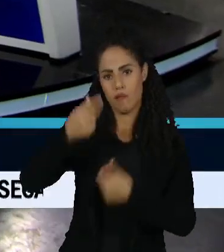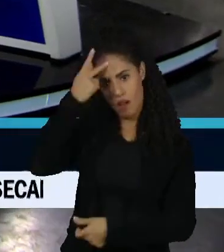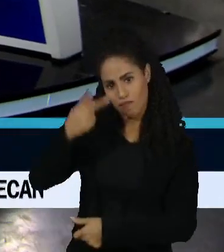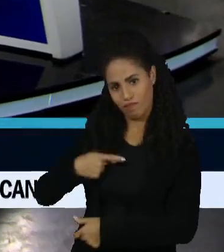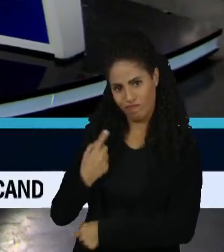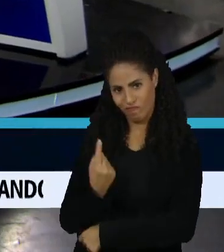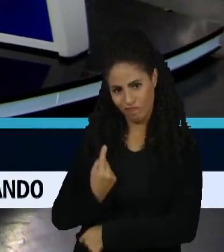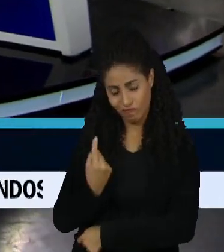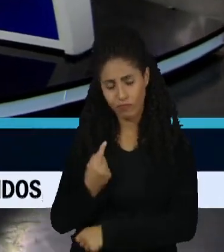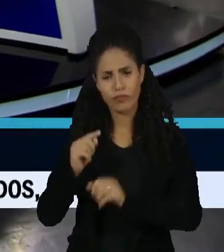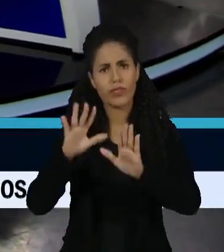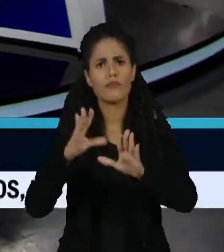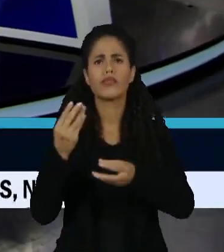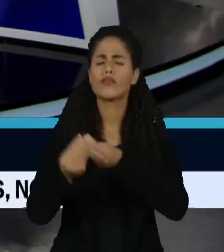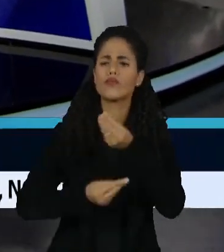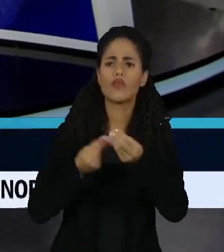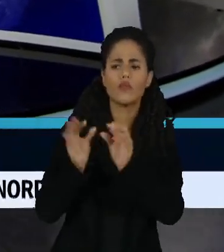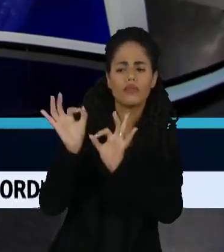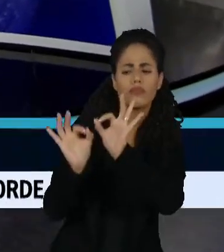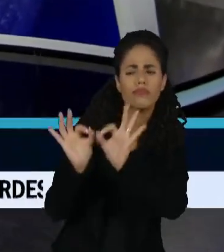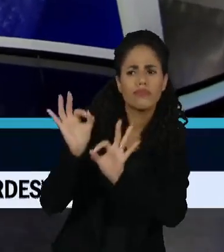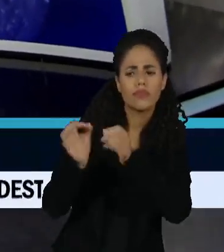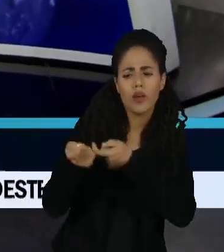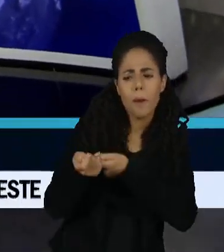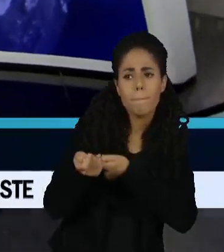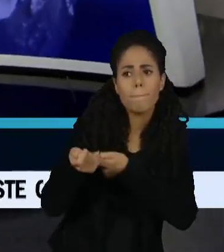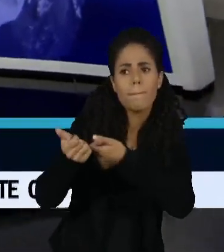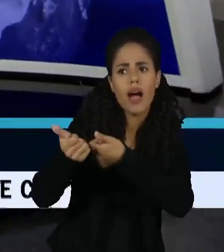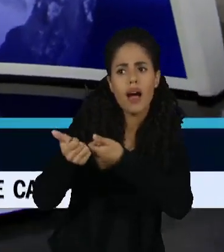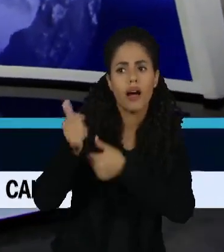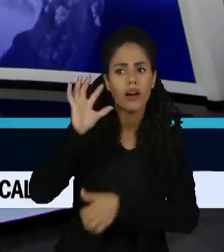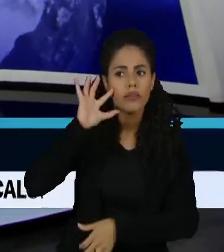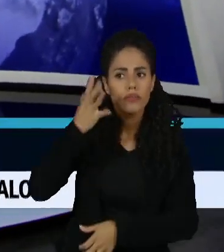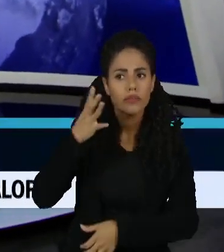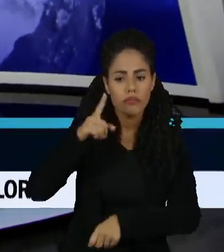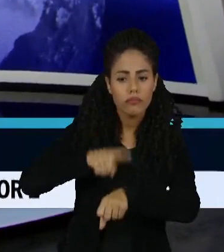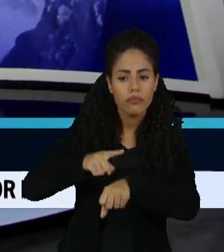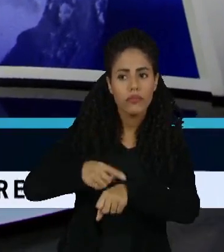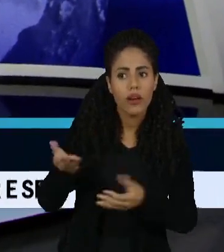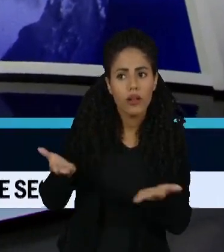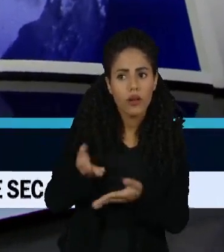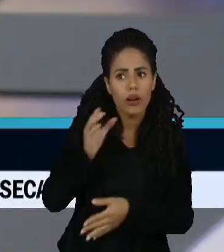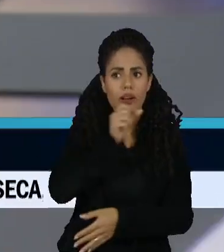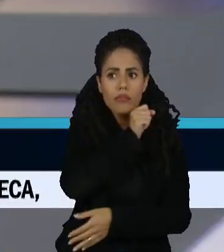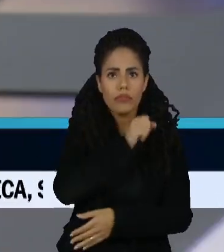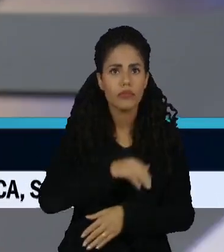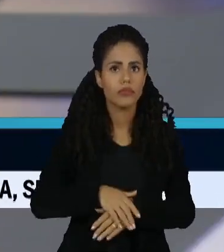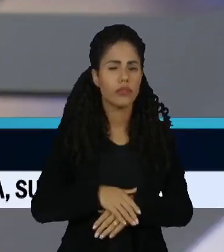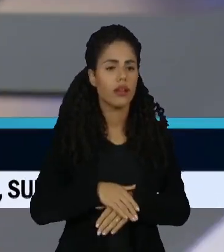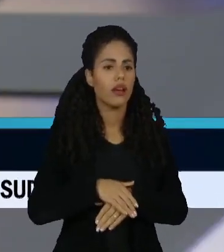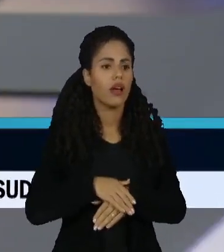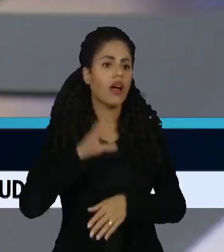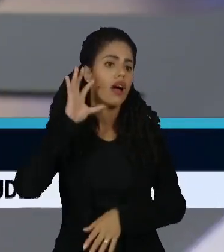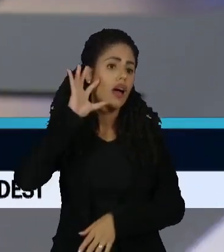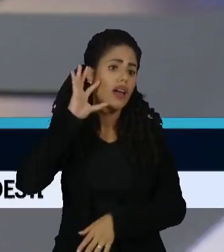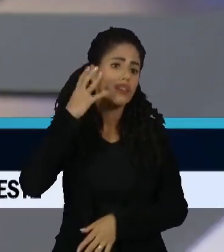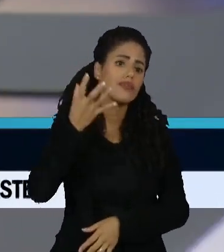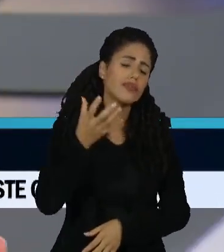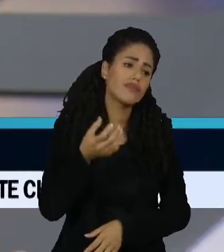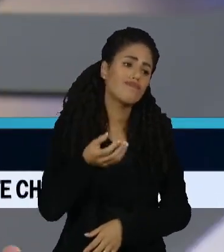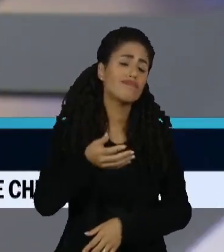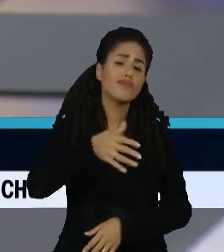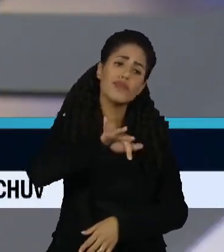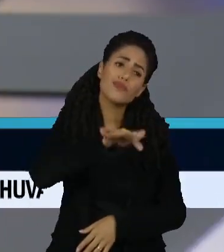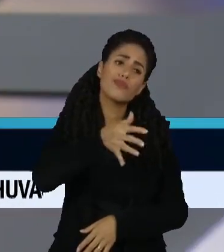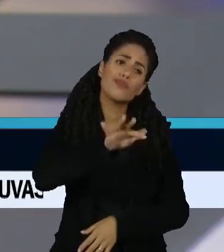Bom, do jeito que foi desenhado, o benefício é apenas uma solução momentânea? Nem solução direito foi, não é? Porque